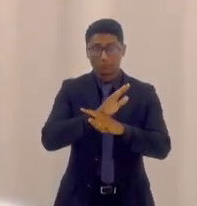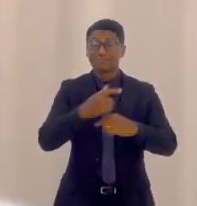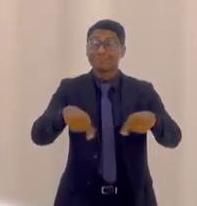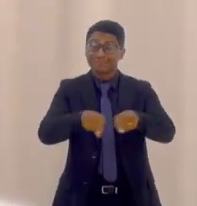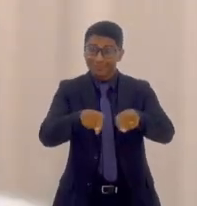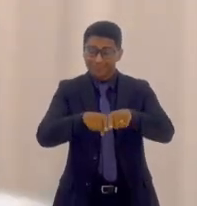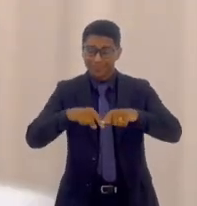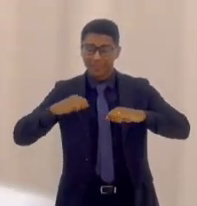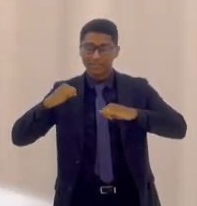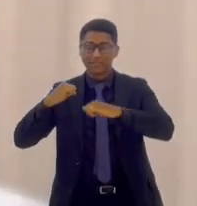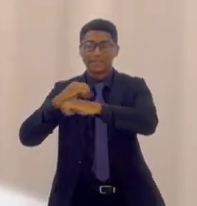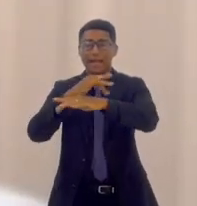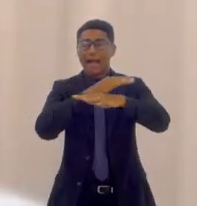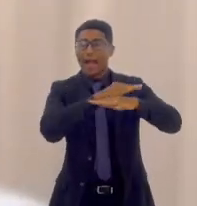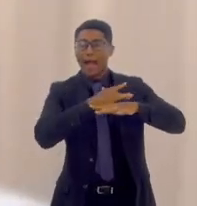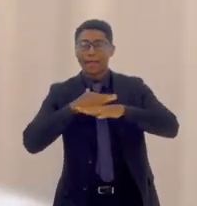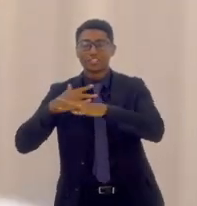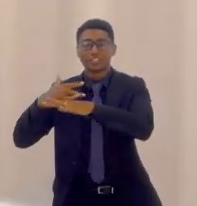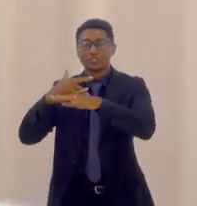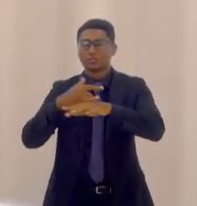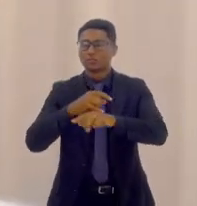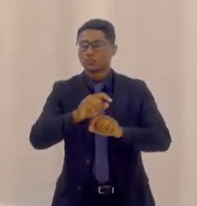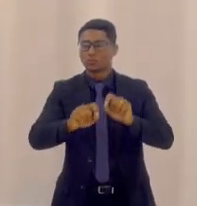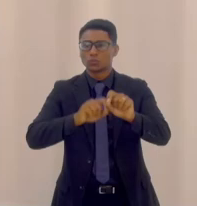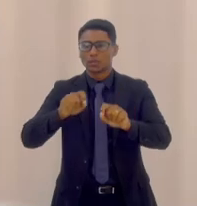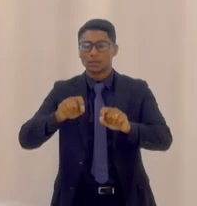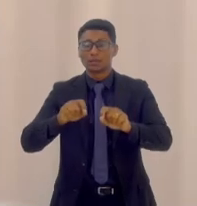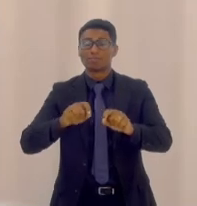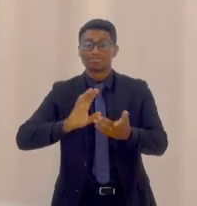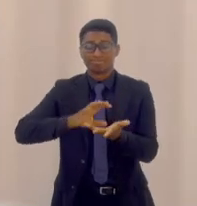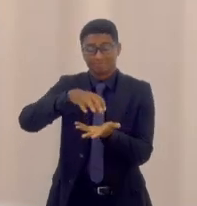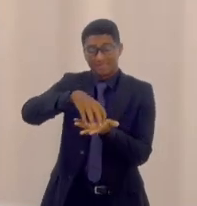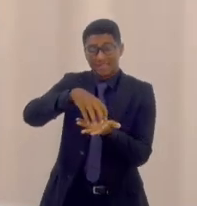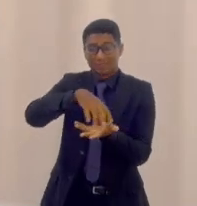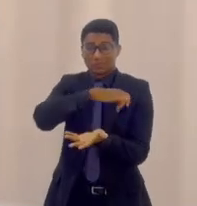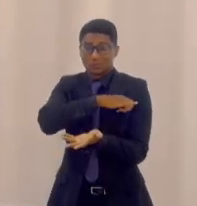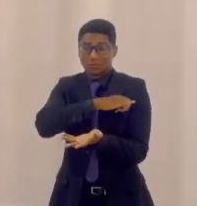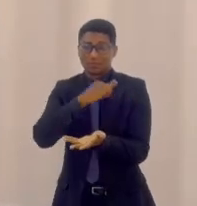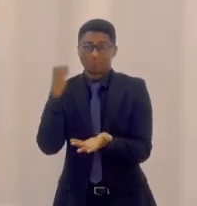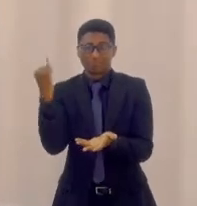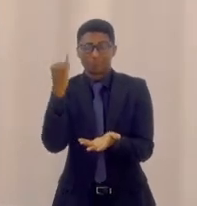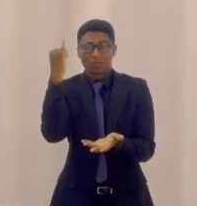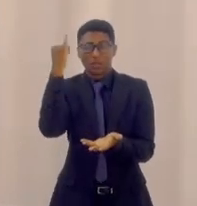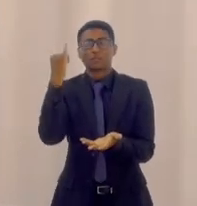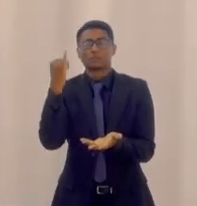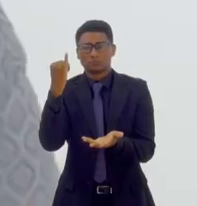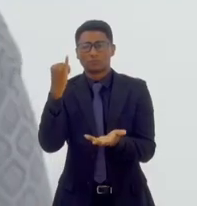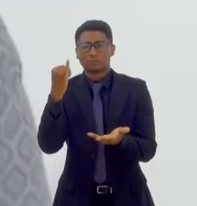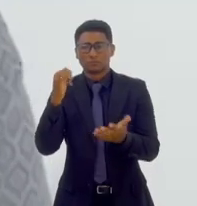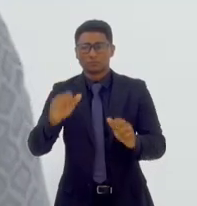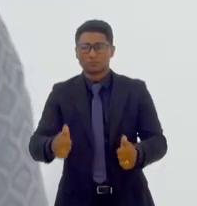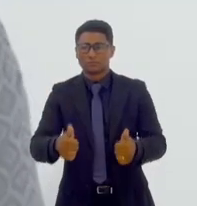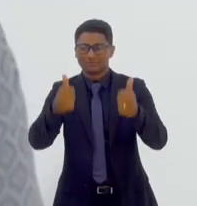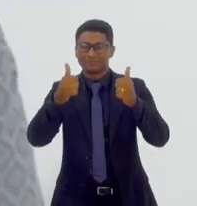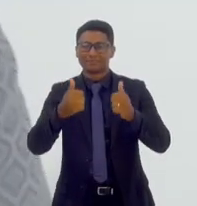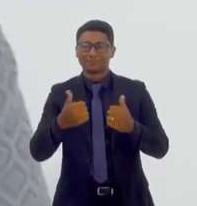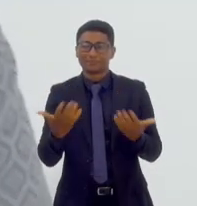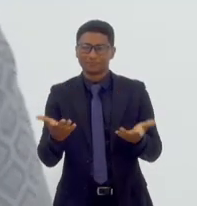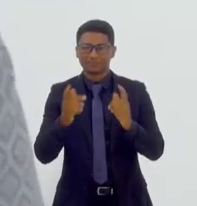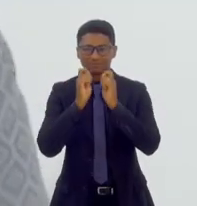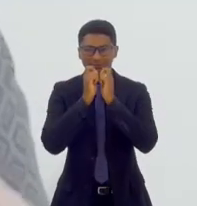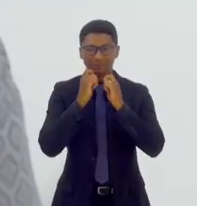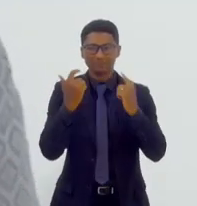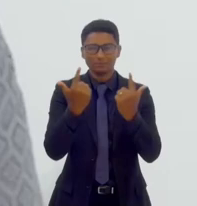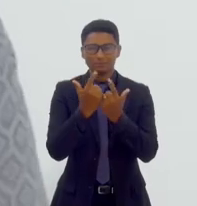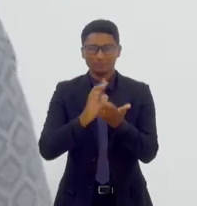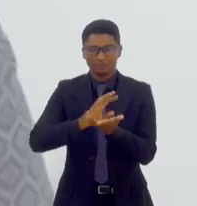é mais municipal, é a questão da revitalização do centro do Rio, que é uma coisa muito importante. É, por estar sediada no centro,